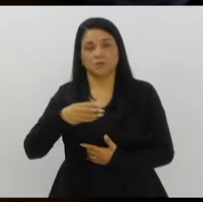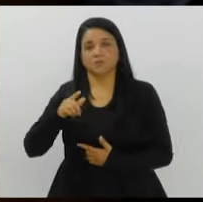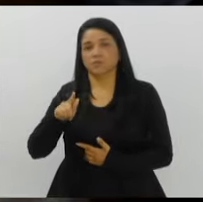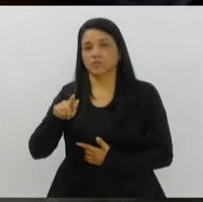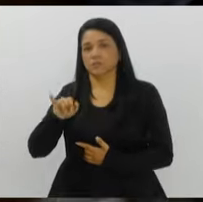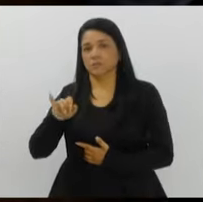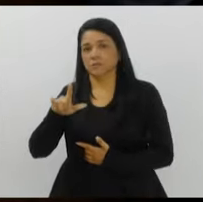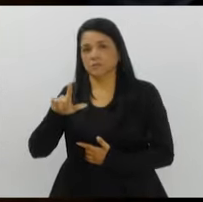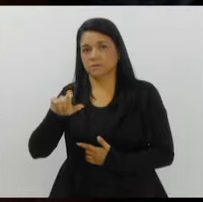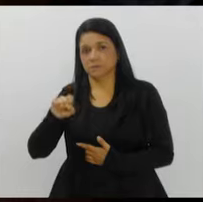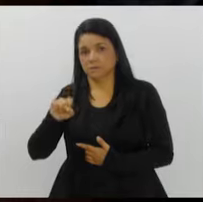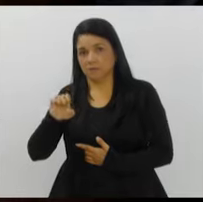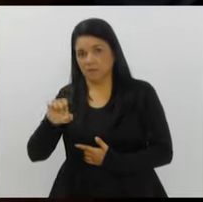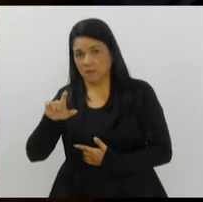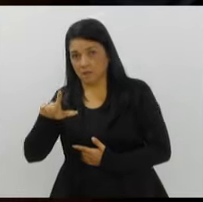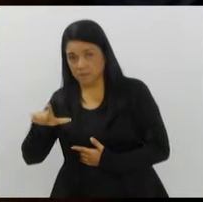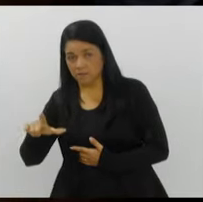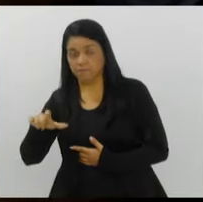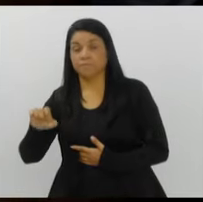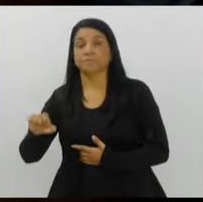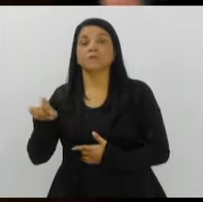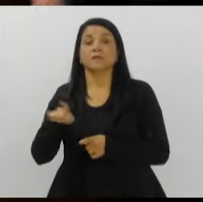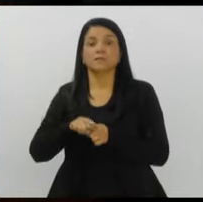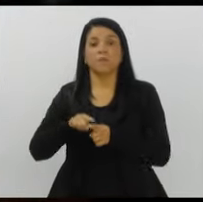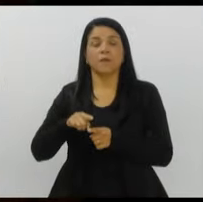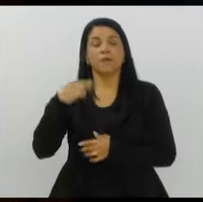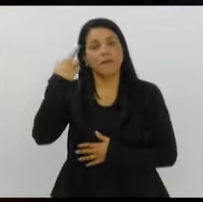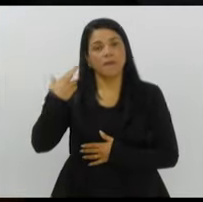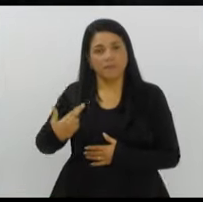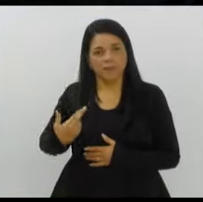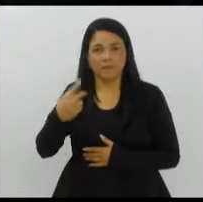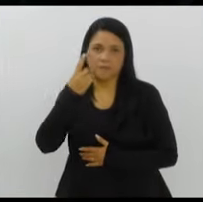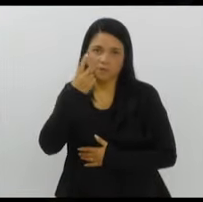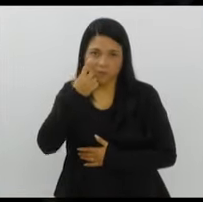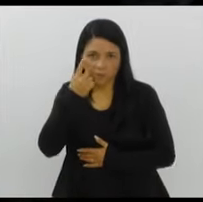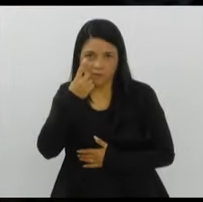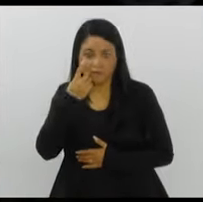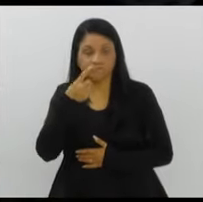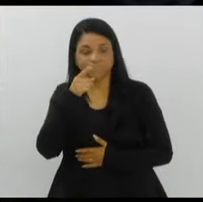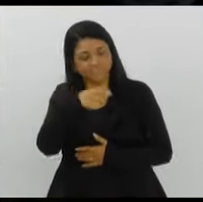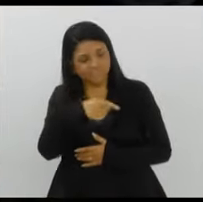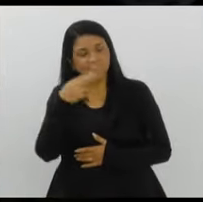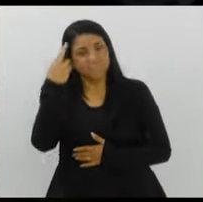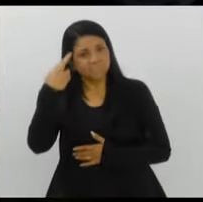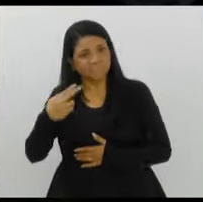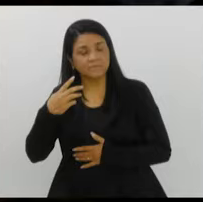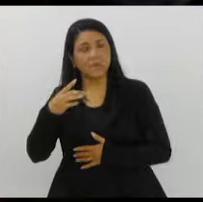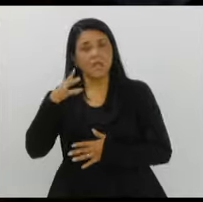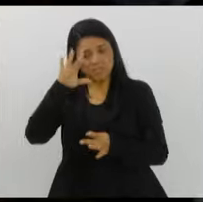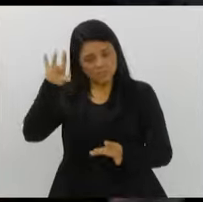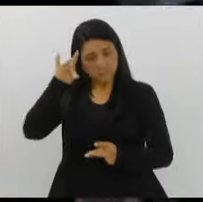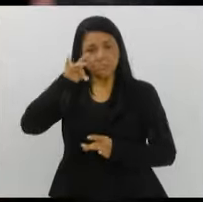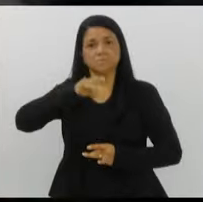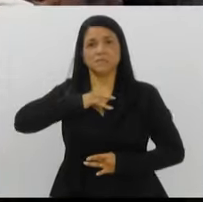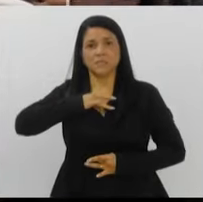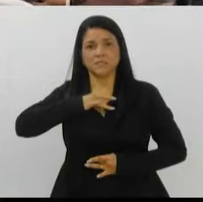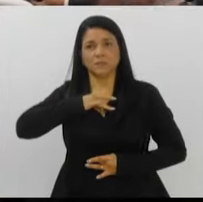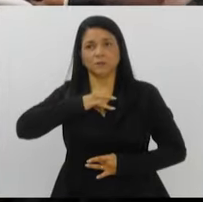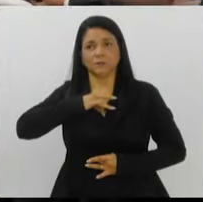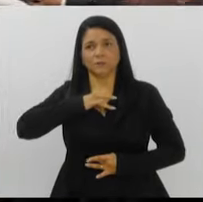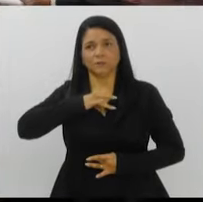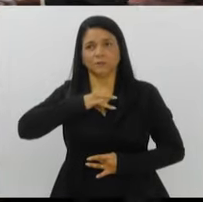querida combatente deputada Renata Souza. Renata, você é fonte de inspiração, não